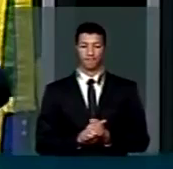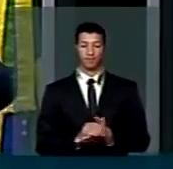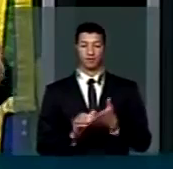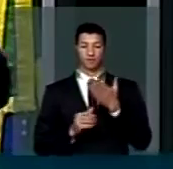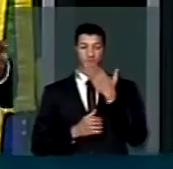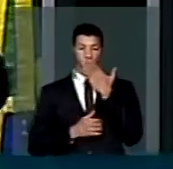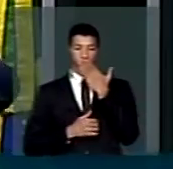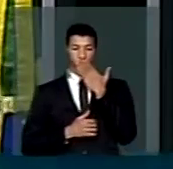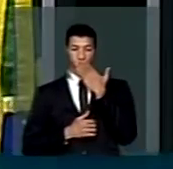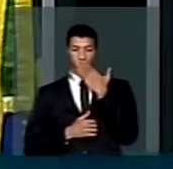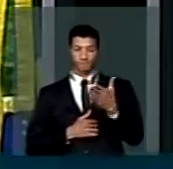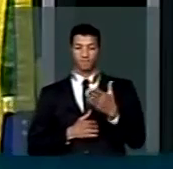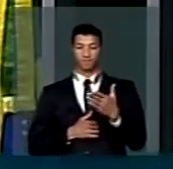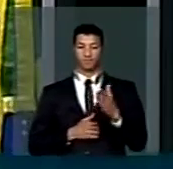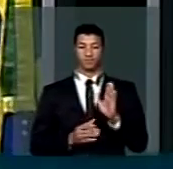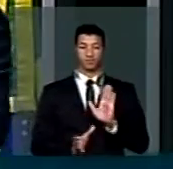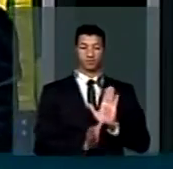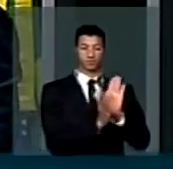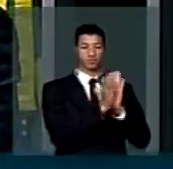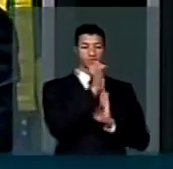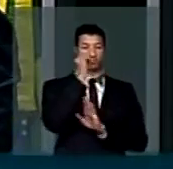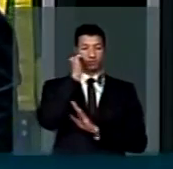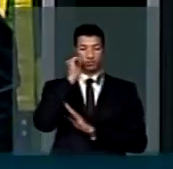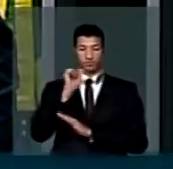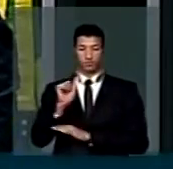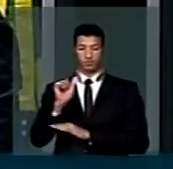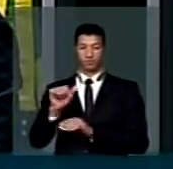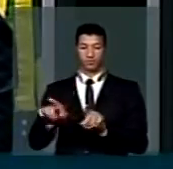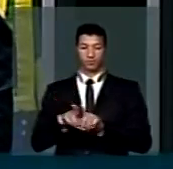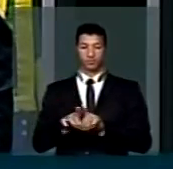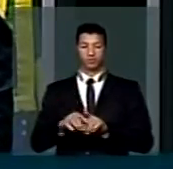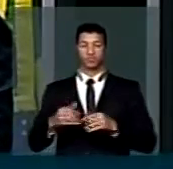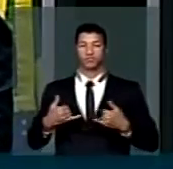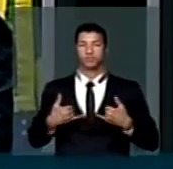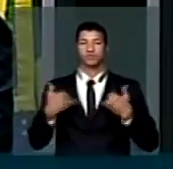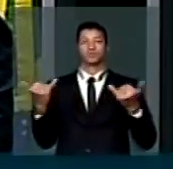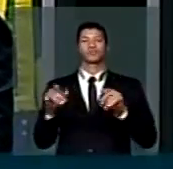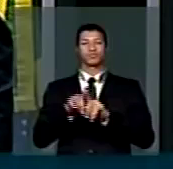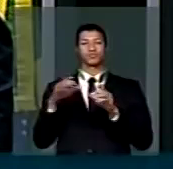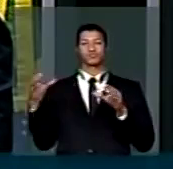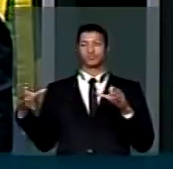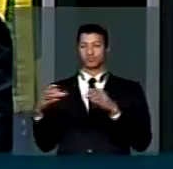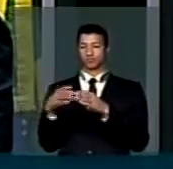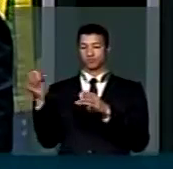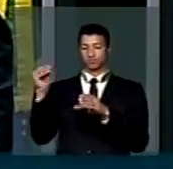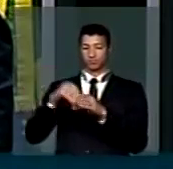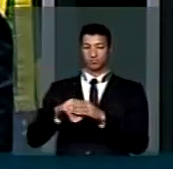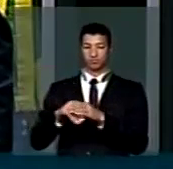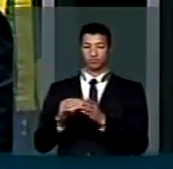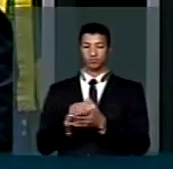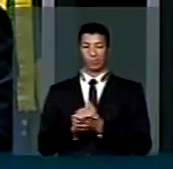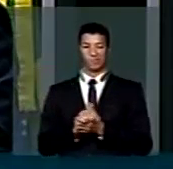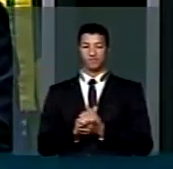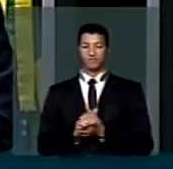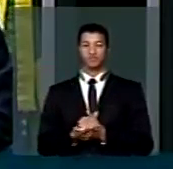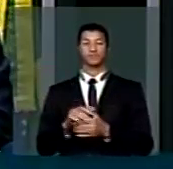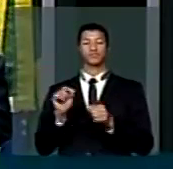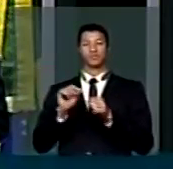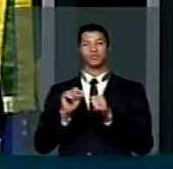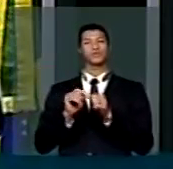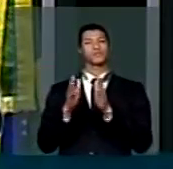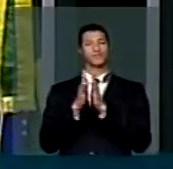Peço à Frente Parlamentar das Mulheres, da qual orgulhosamente faço parte, que